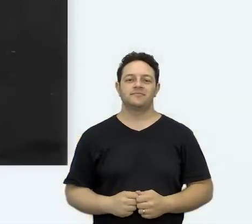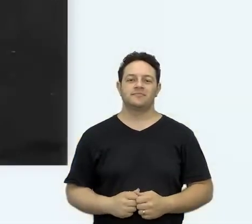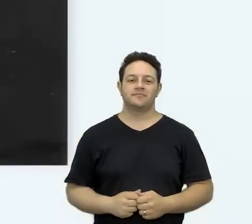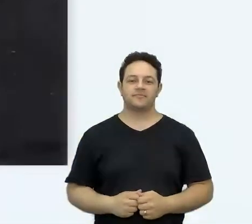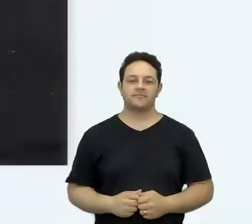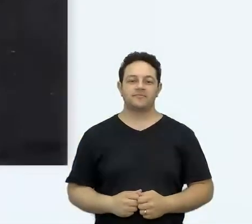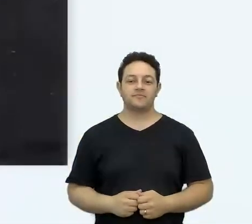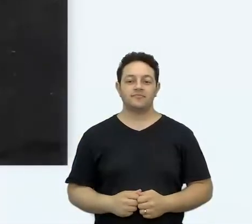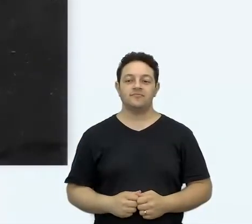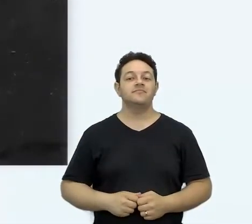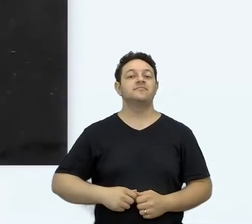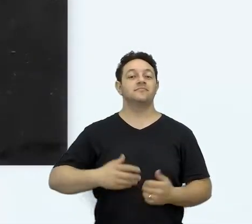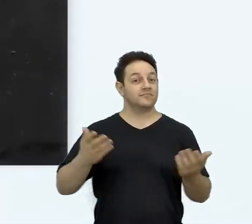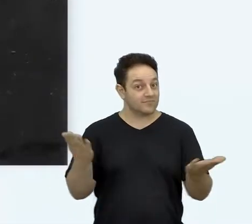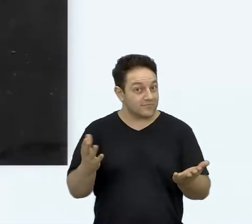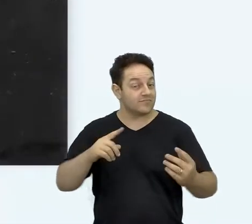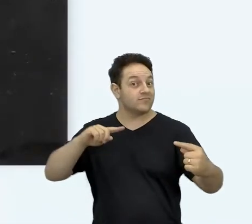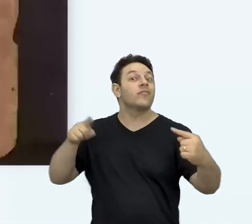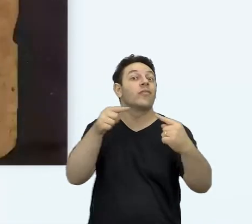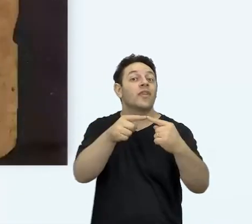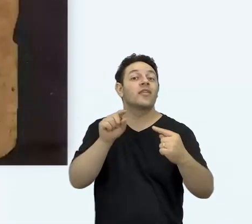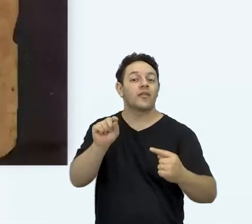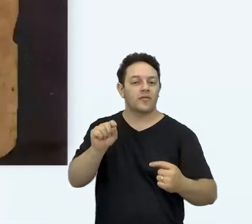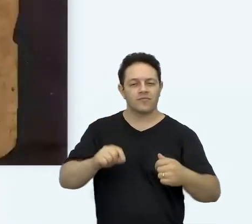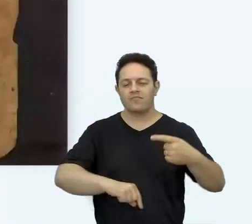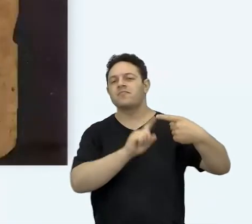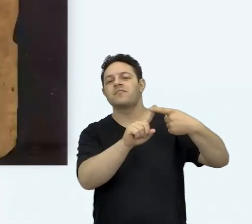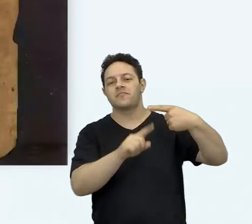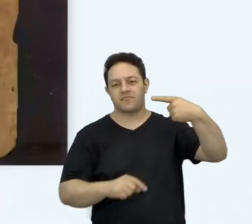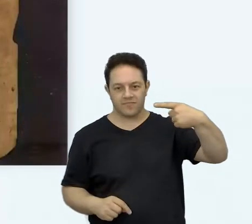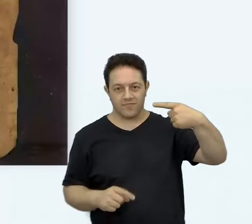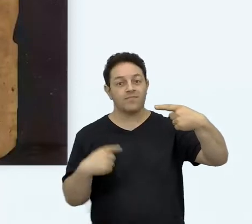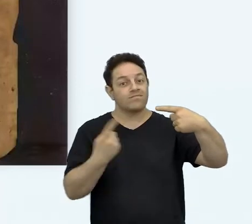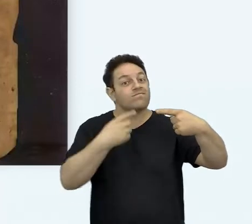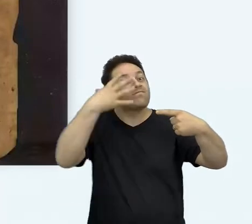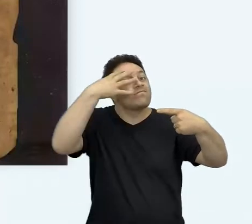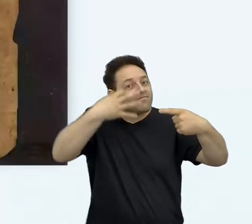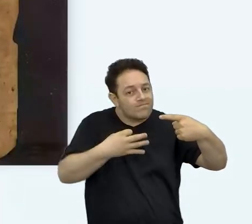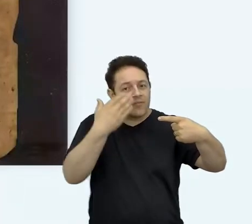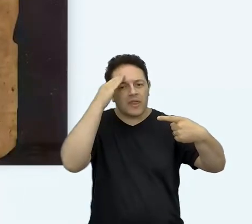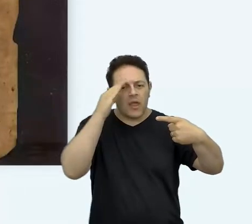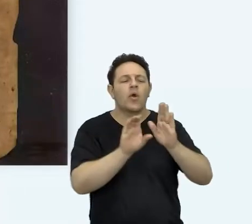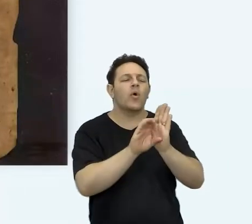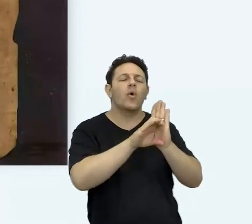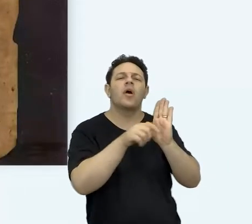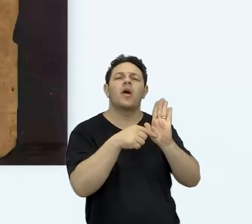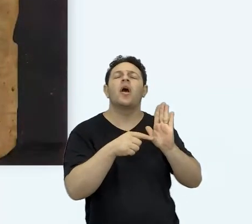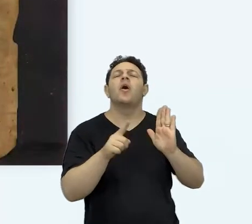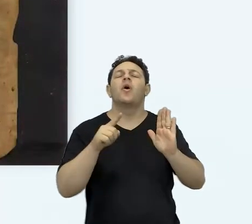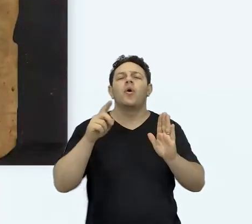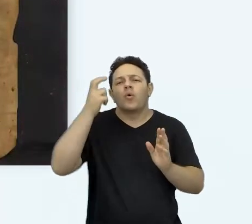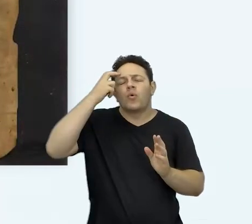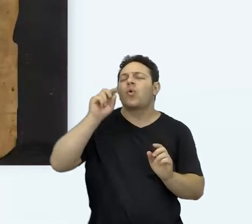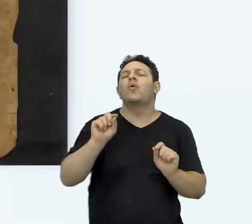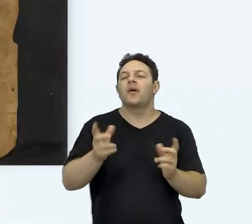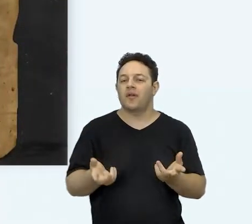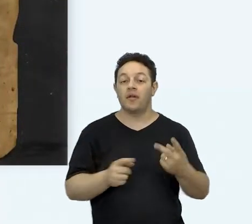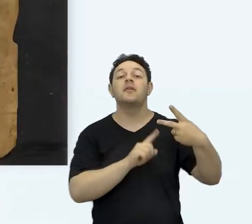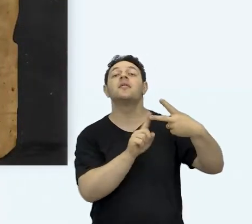Então vamos agora aos nossos objetivos. Primeiro, compreender um dos conceitos de cultura.